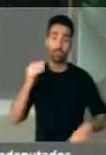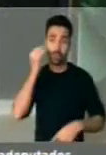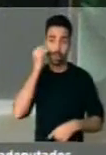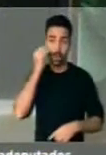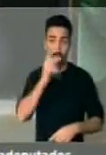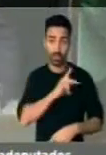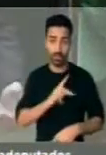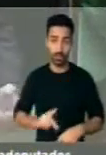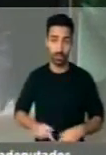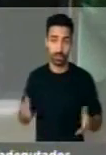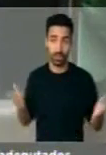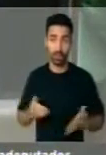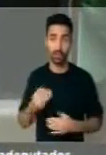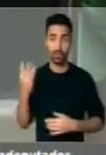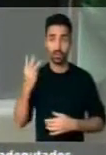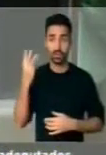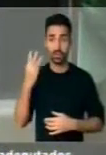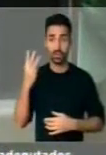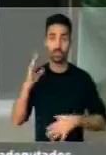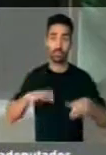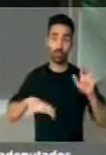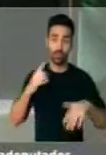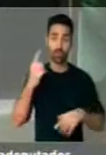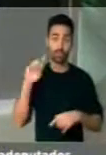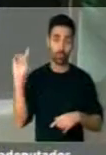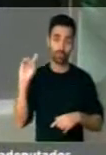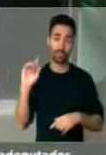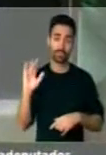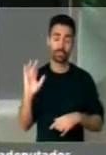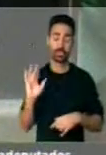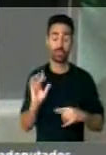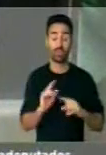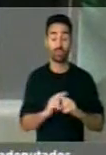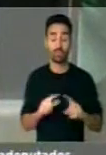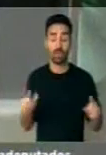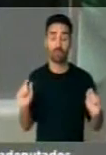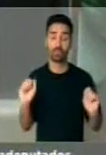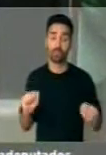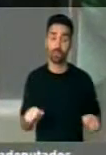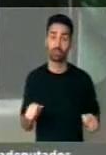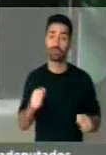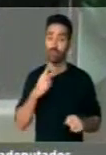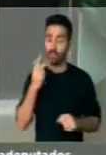Câmara, e essa é a terceira, talvez derradeira, eu posso aqui citar algumas falas.